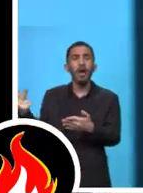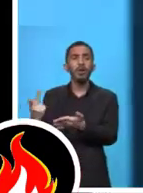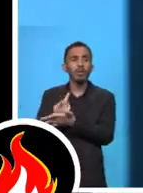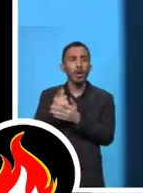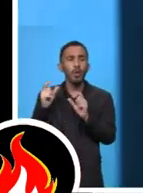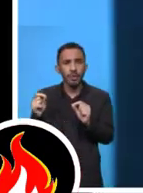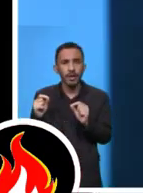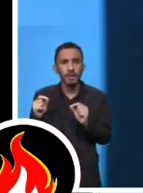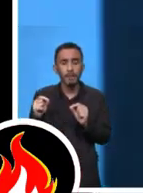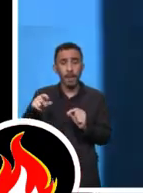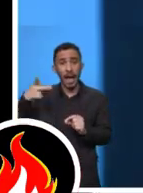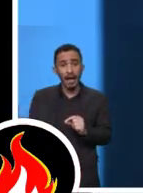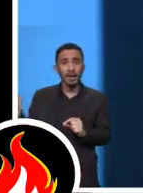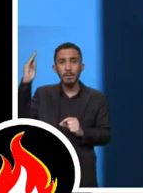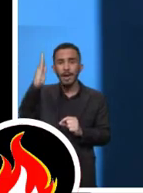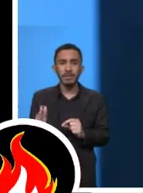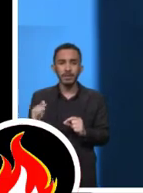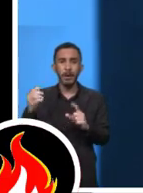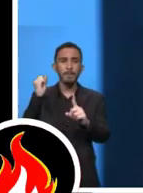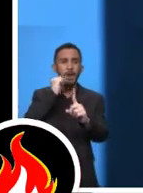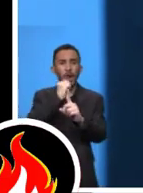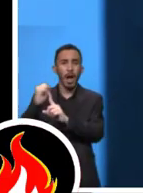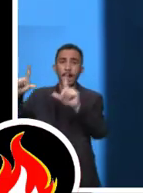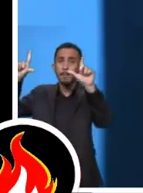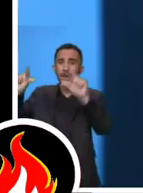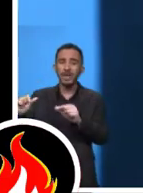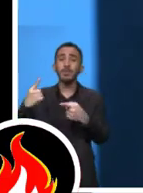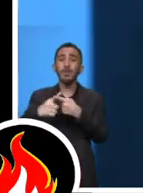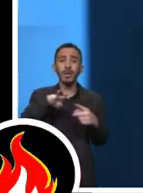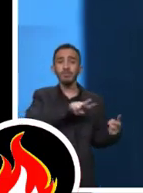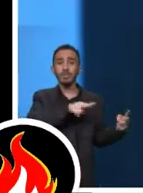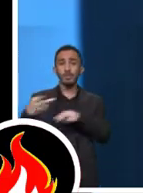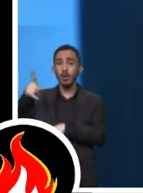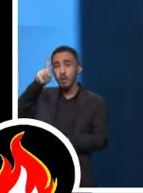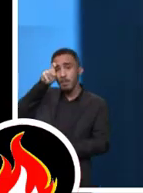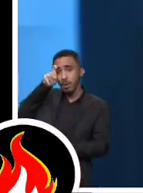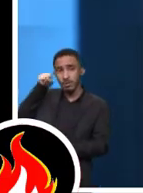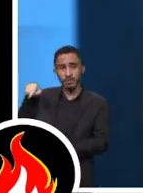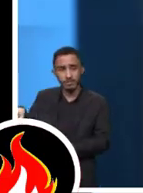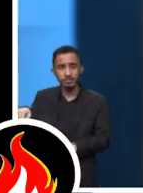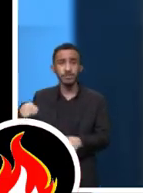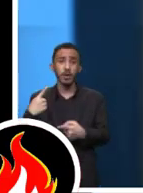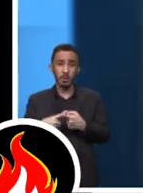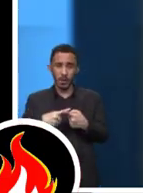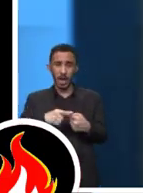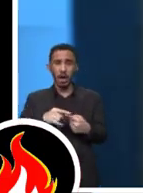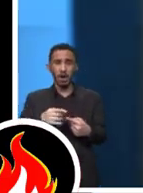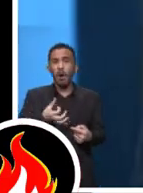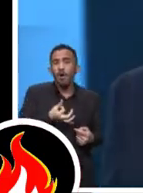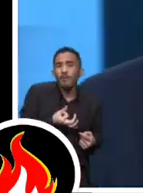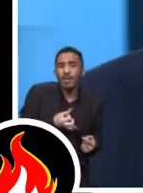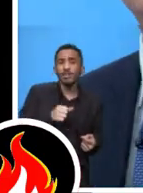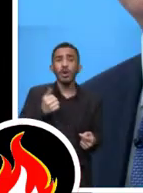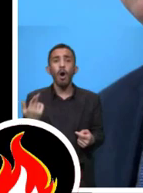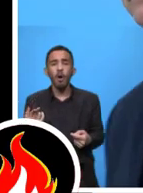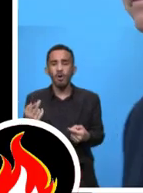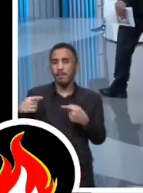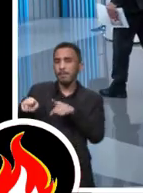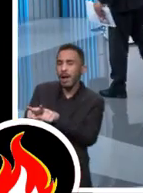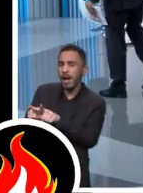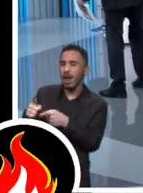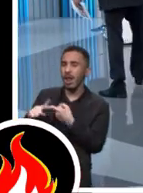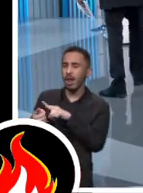os homicídios no Brasil especial em São Paulo porque você não transferiu uma cola covardia ou parceria